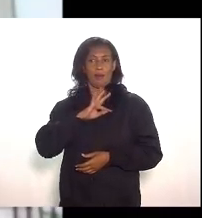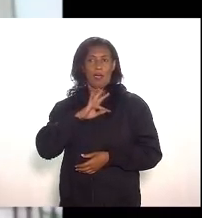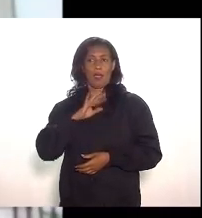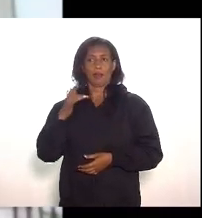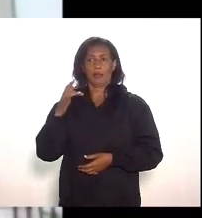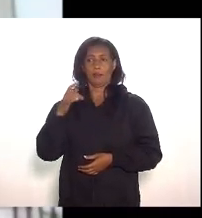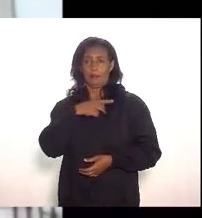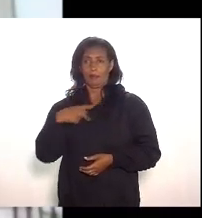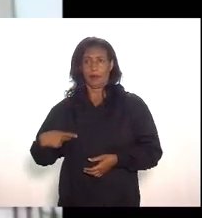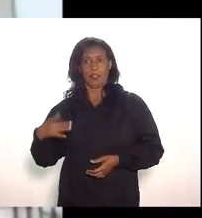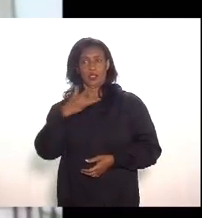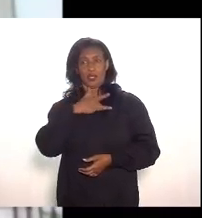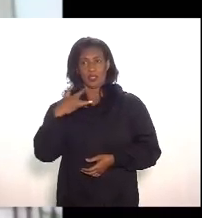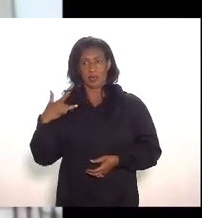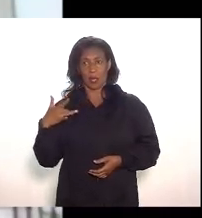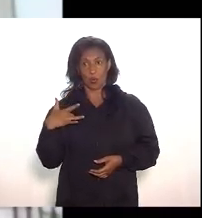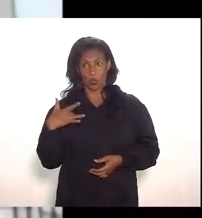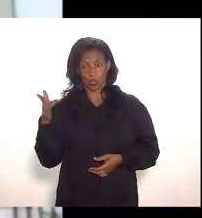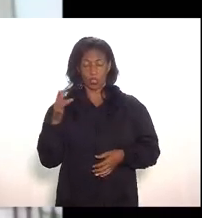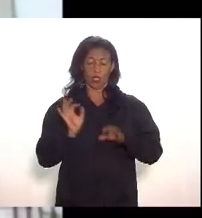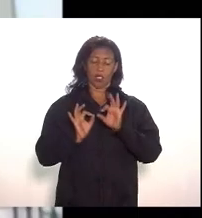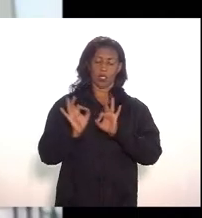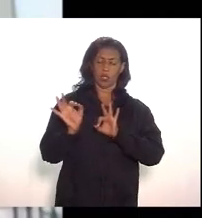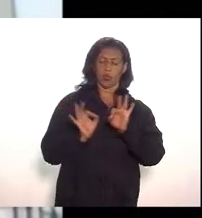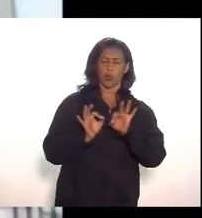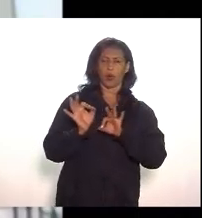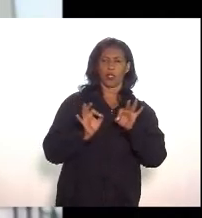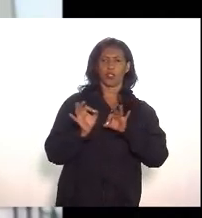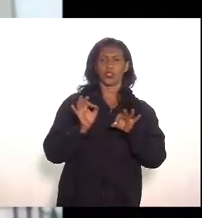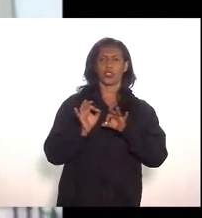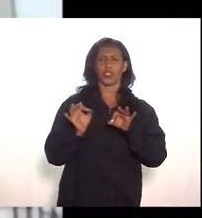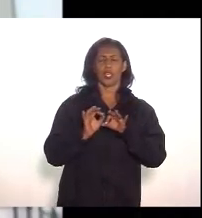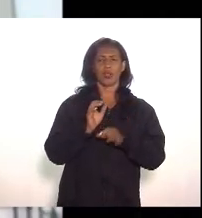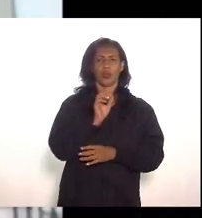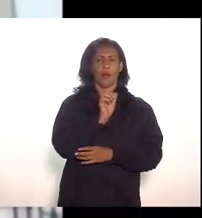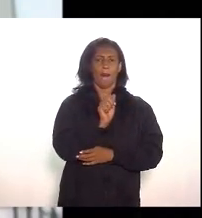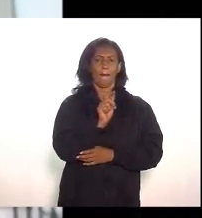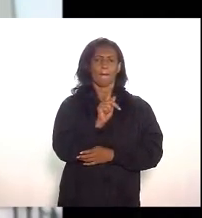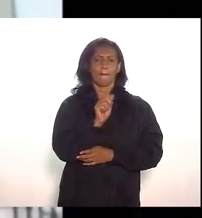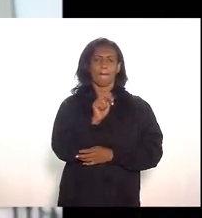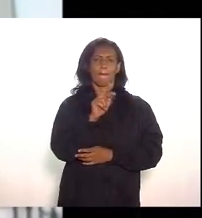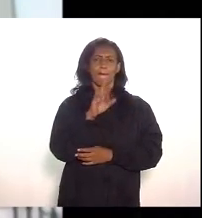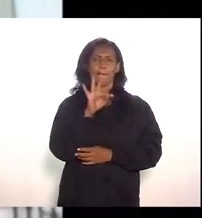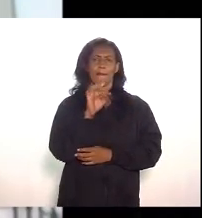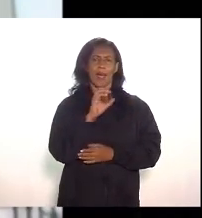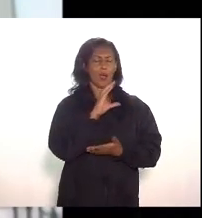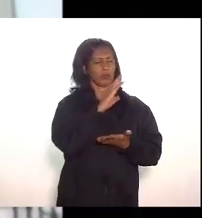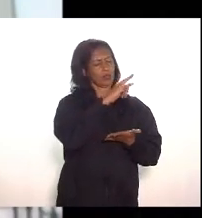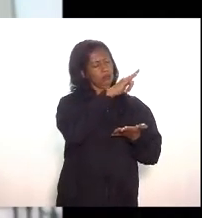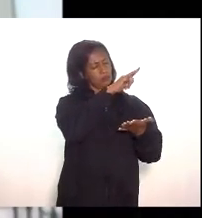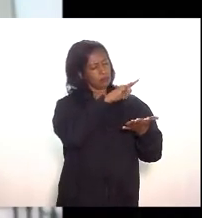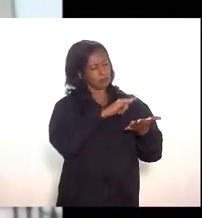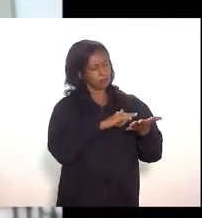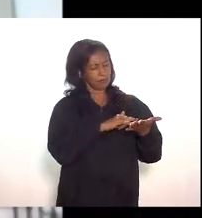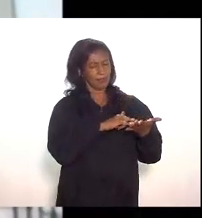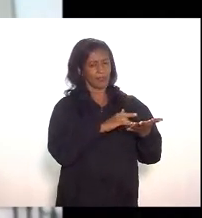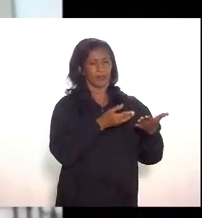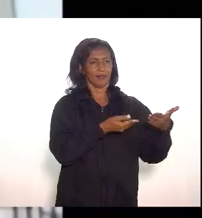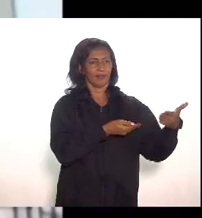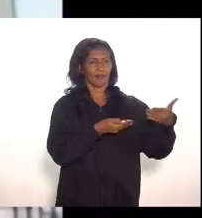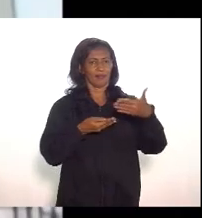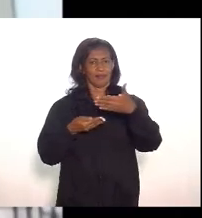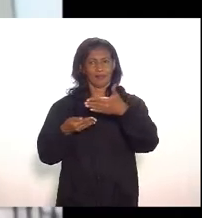projeto, então, saiu de pauta para aguardar uma posição do governo. Na sequência, vários deputados pediram que o